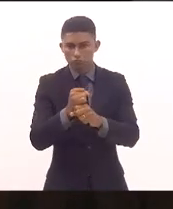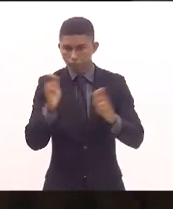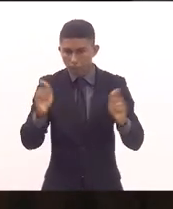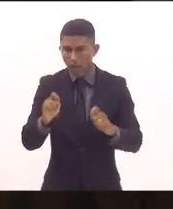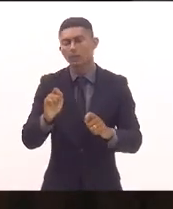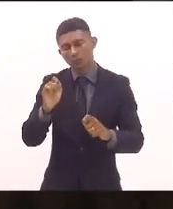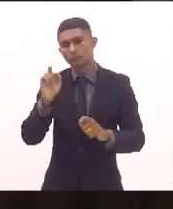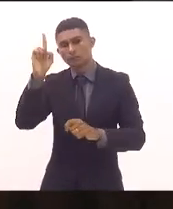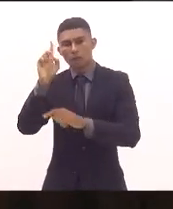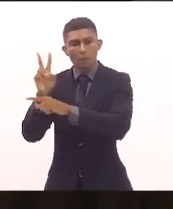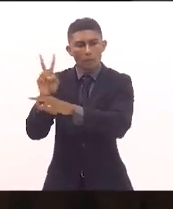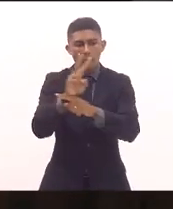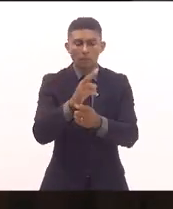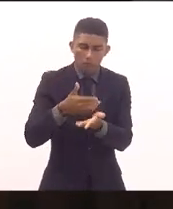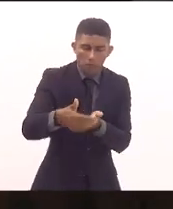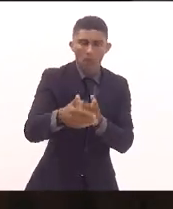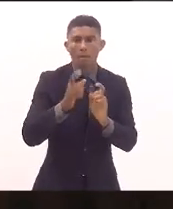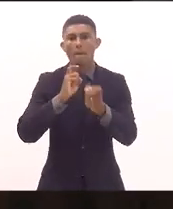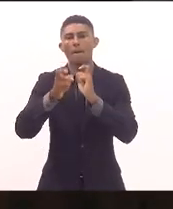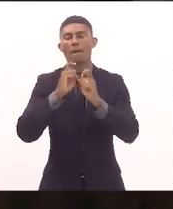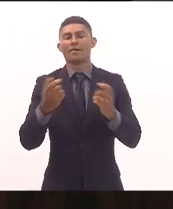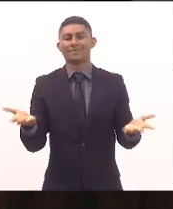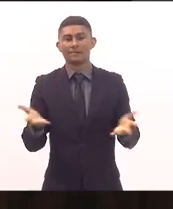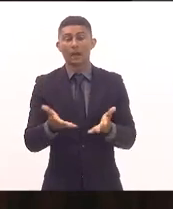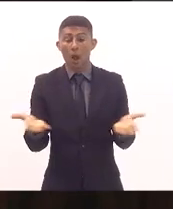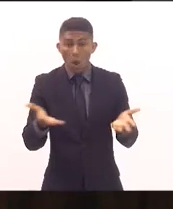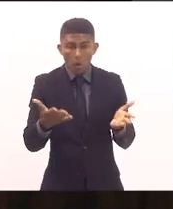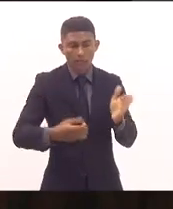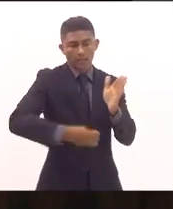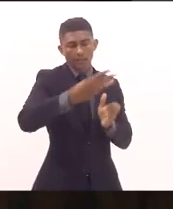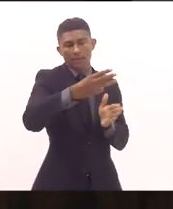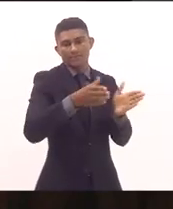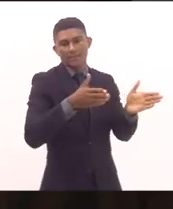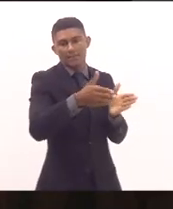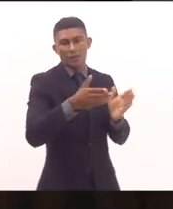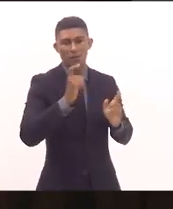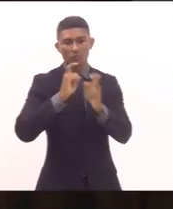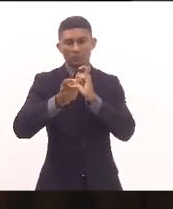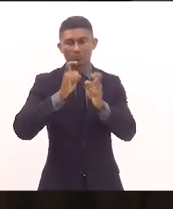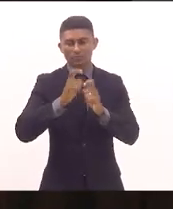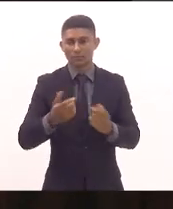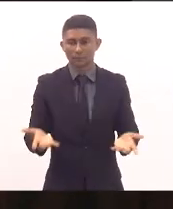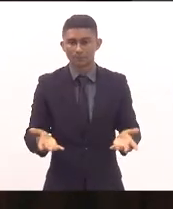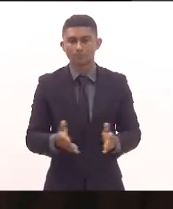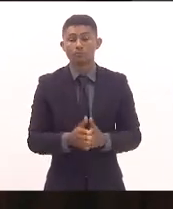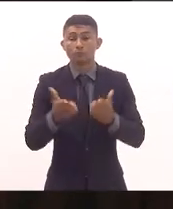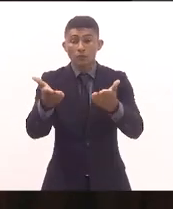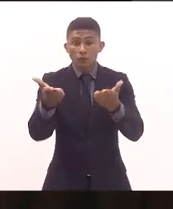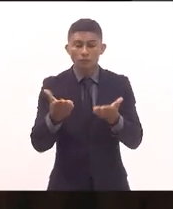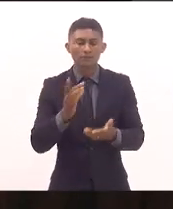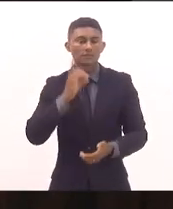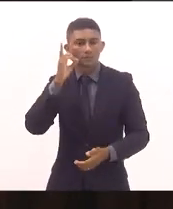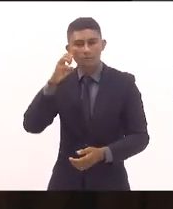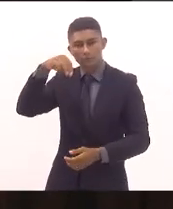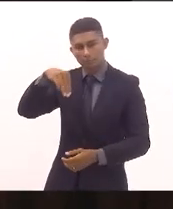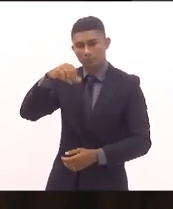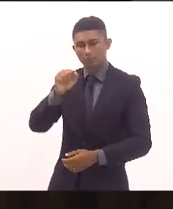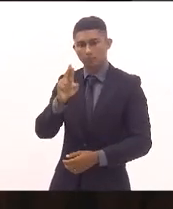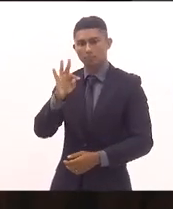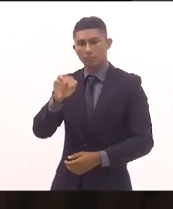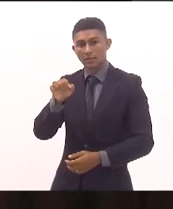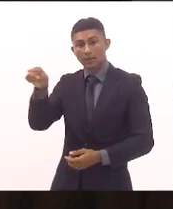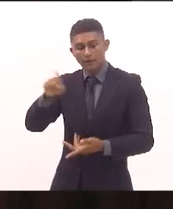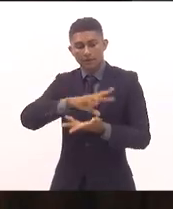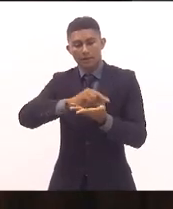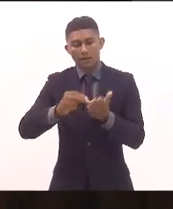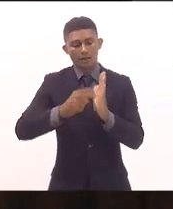Deus, iniciamos os nossos trabalhos. Está aberta a terceira sessão extraordinária do dia. Presidência convida a deputada Marta Rocha a fazer a leitura da